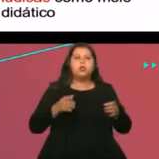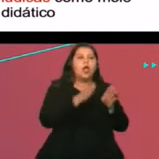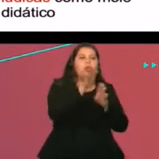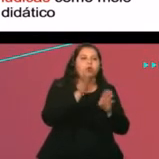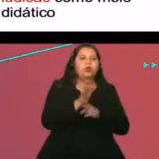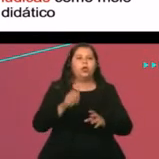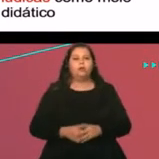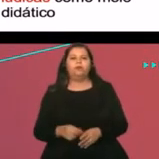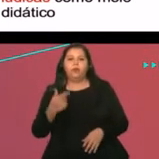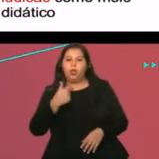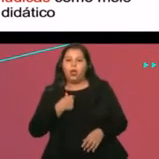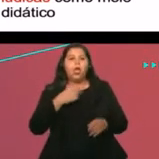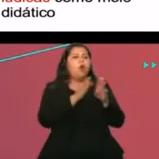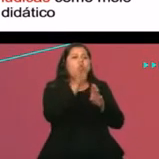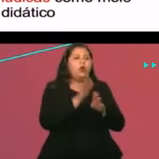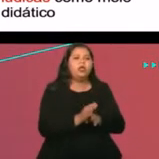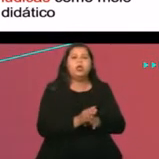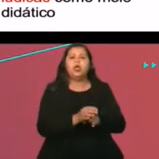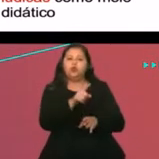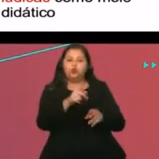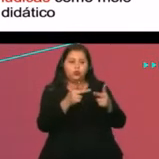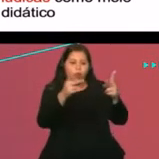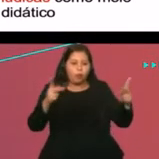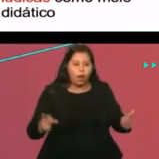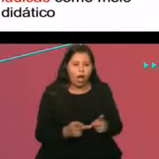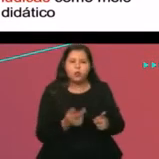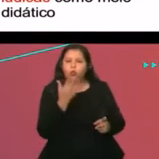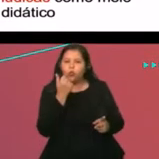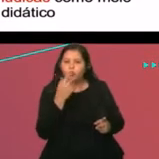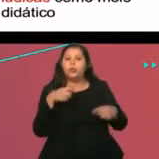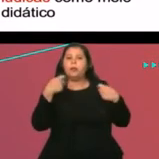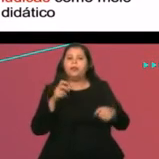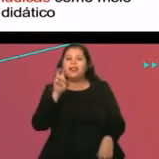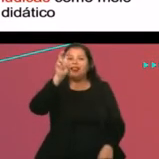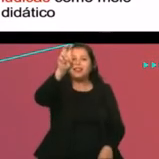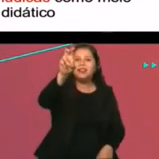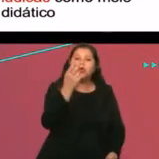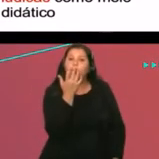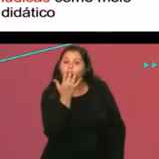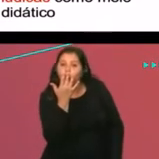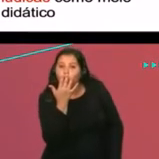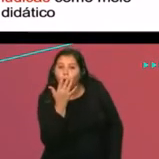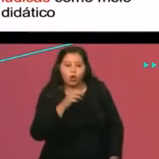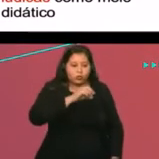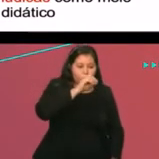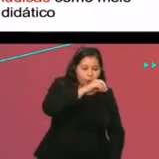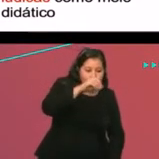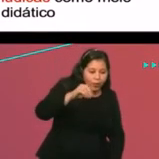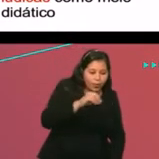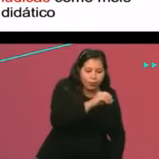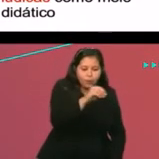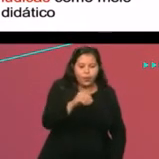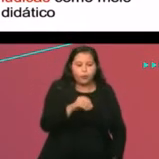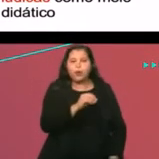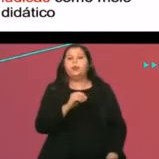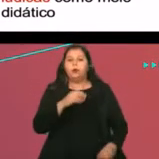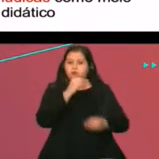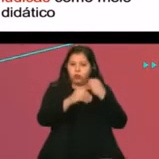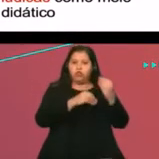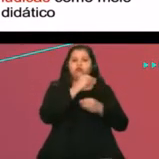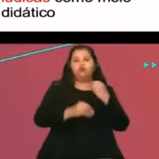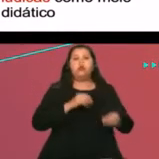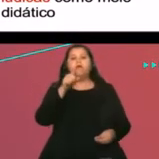cinco cores no seu prato de salada se você colocar cinco cores no seu prato de salada ou você tá quando subindo todas as vitaminas